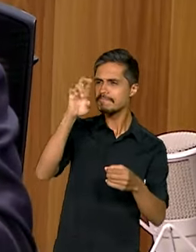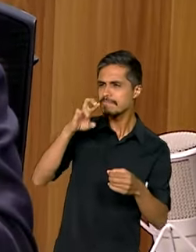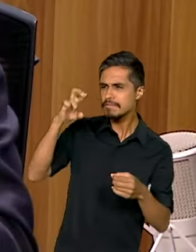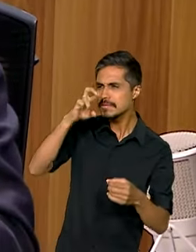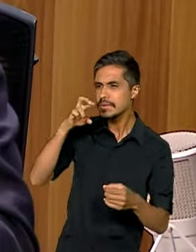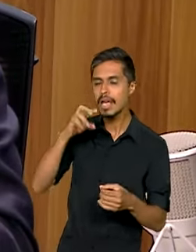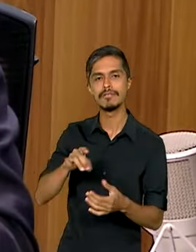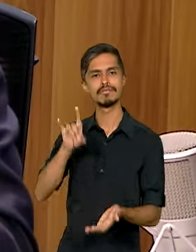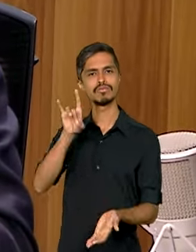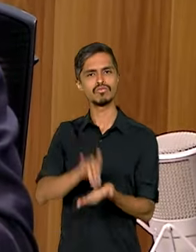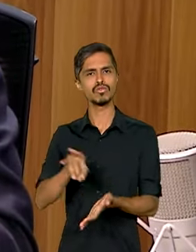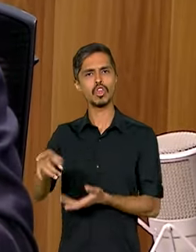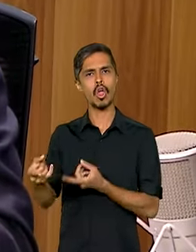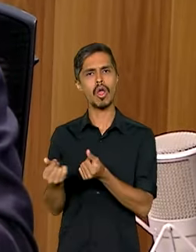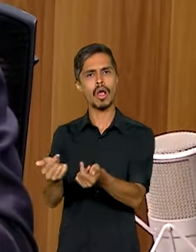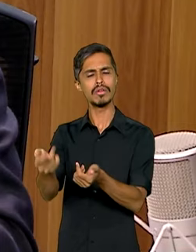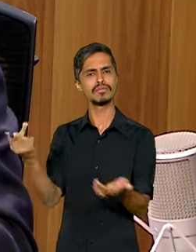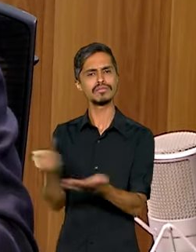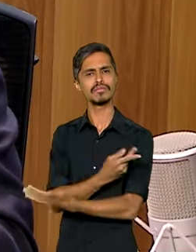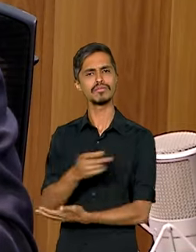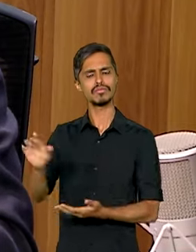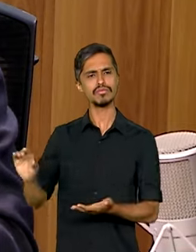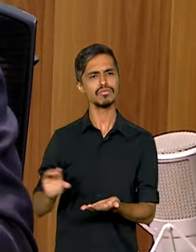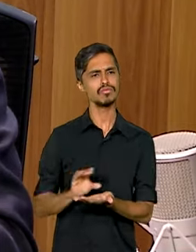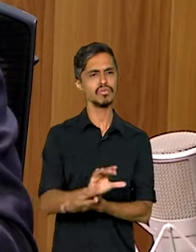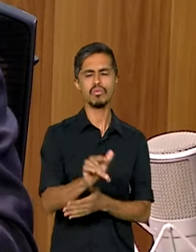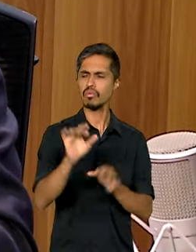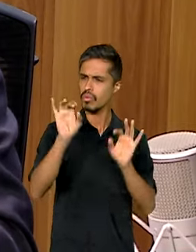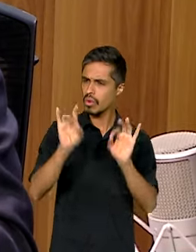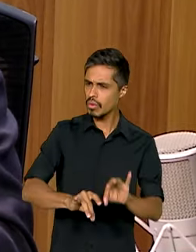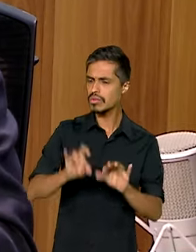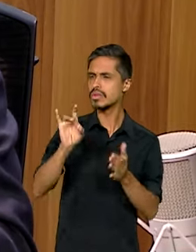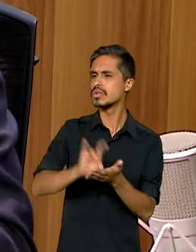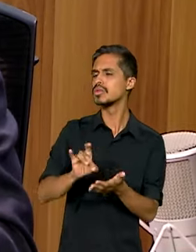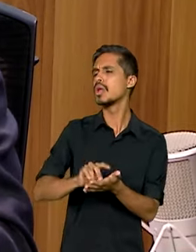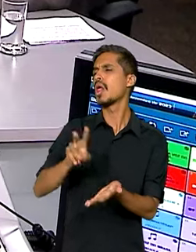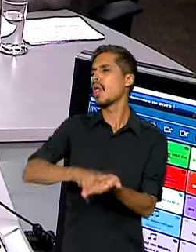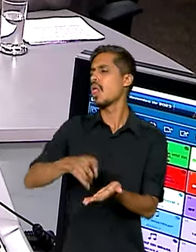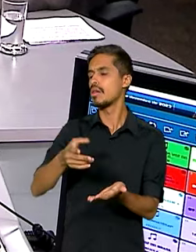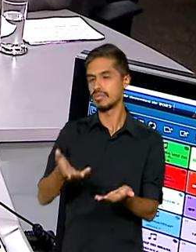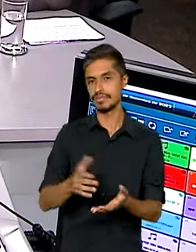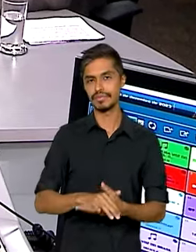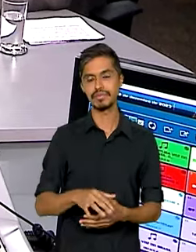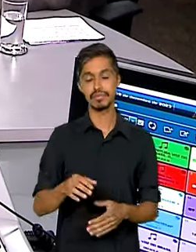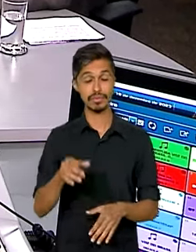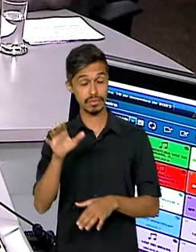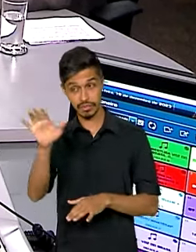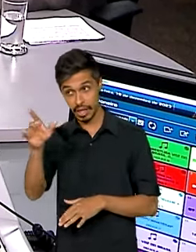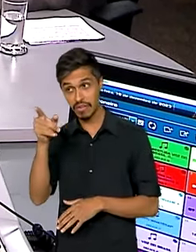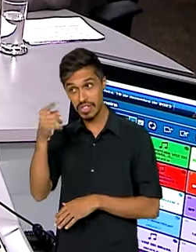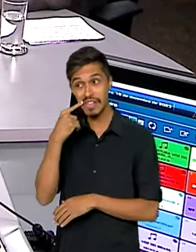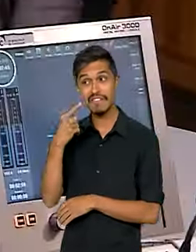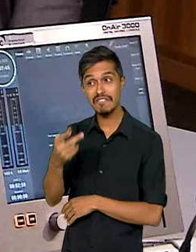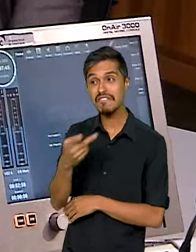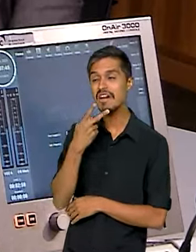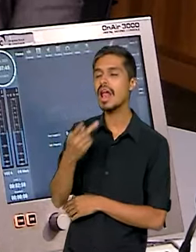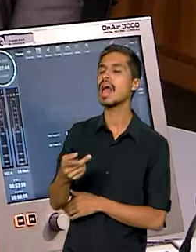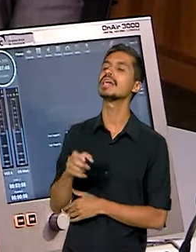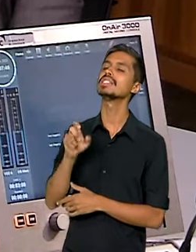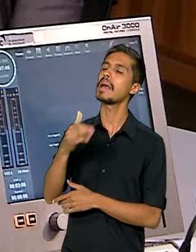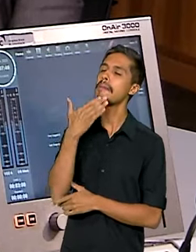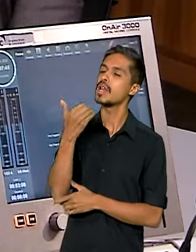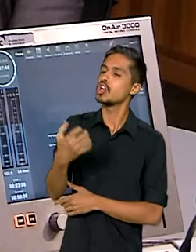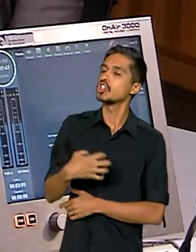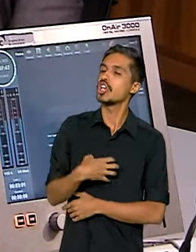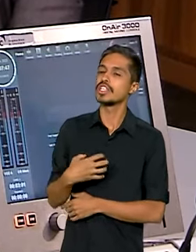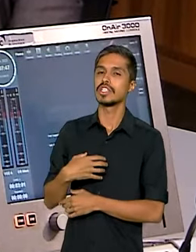garantir que o dinheiro público tenha de fato a melhor utilização Pois é eu ia justamente perguntar pro senhor se essa é a melhor forma mesmo da